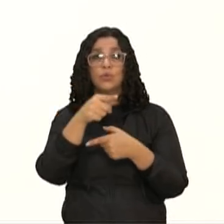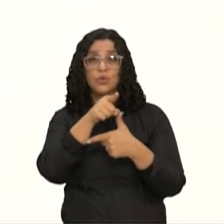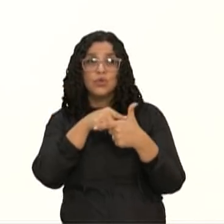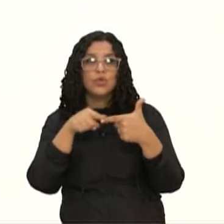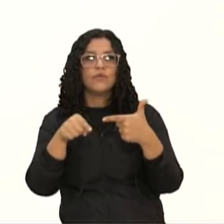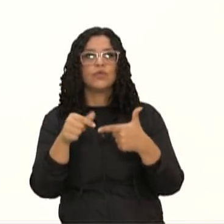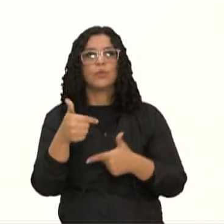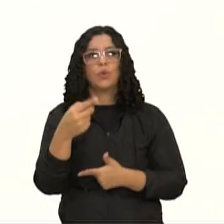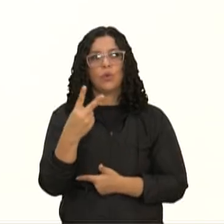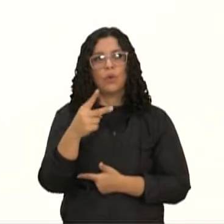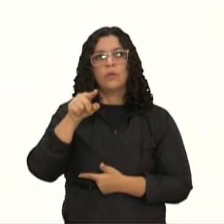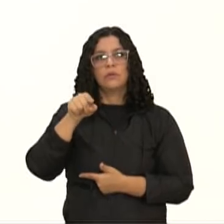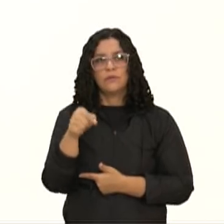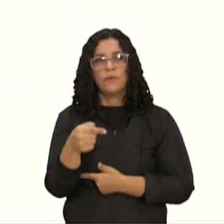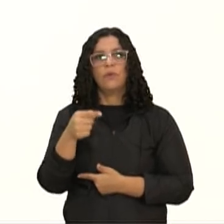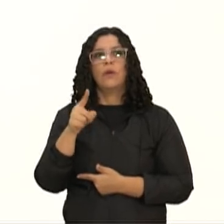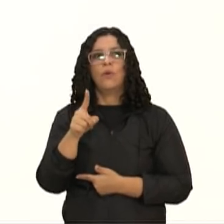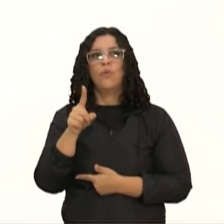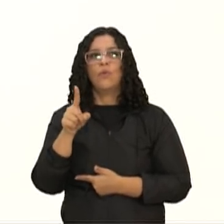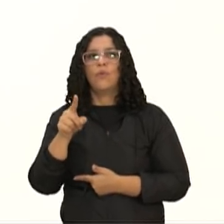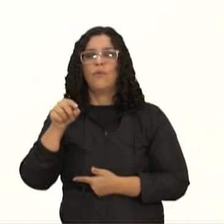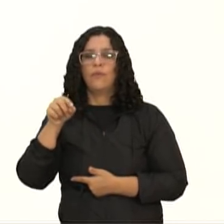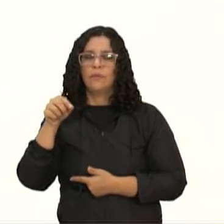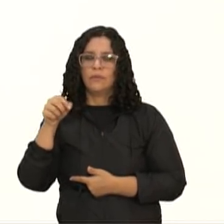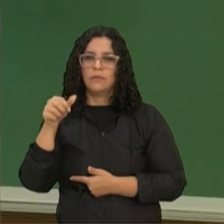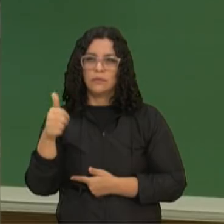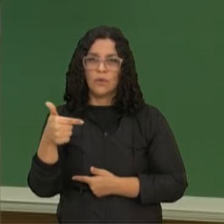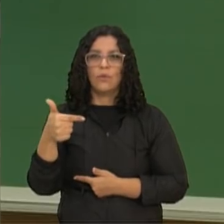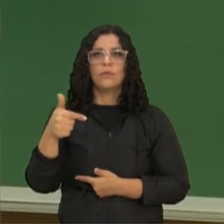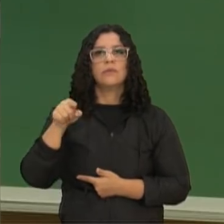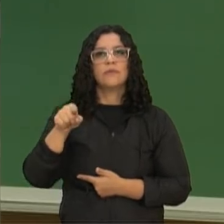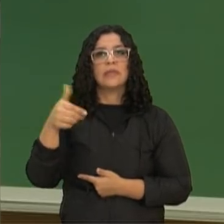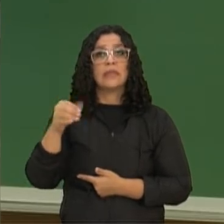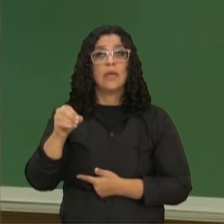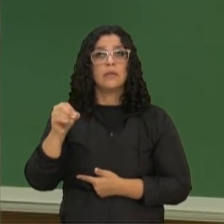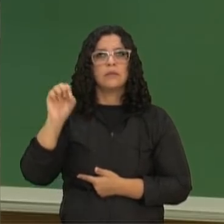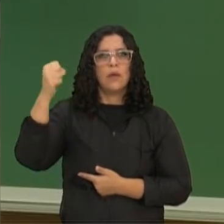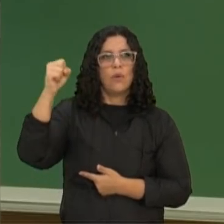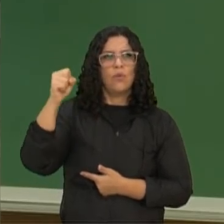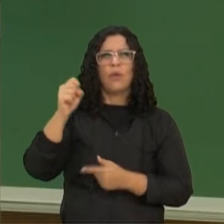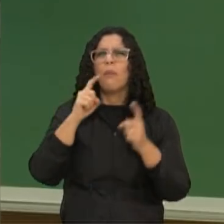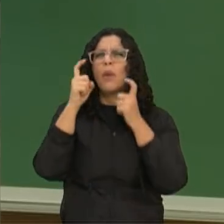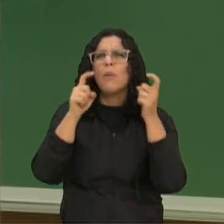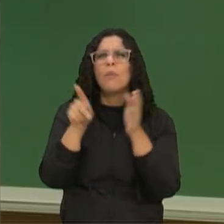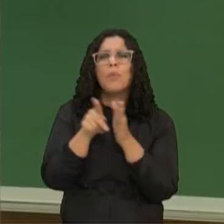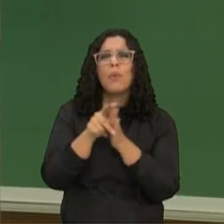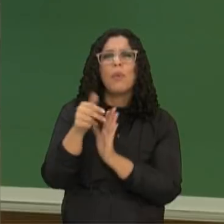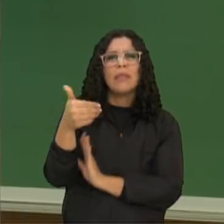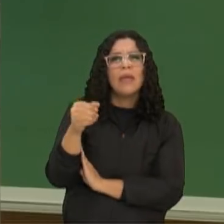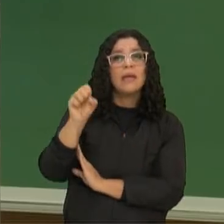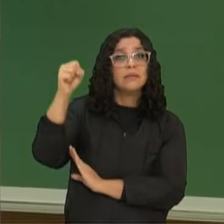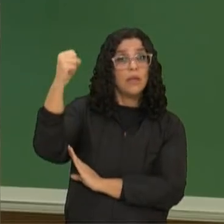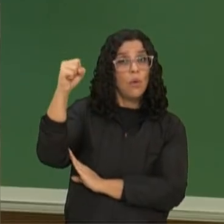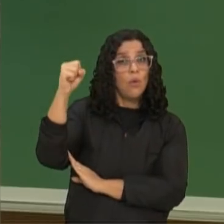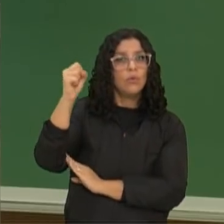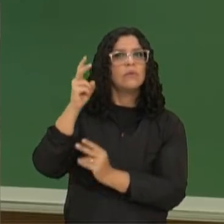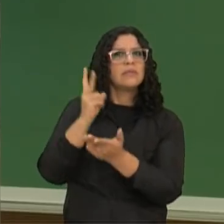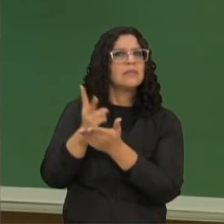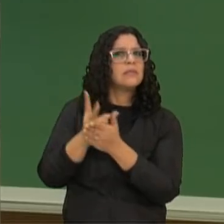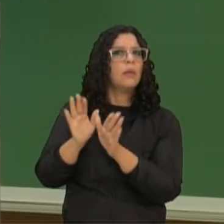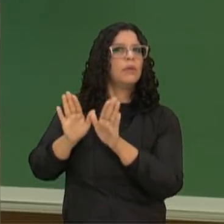velocidade da propagação no meio. E aqui um detalhe é que você não precisa se preocupar com a notação científica, a base